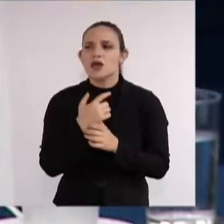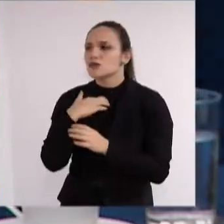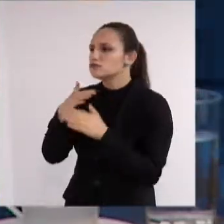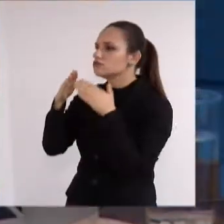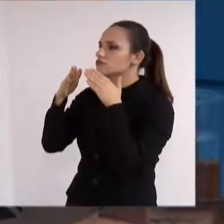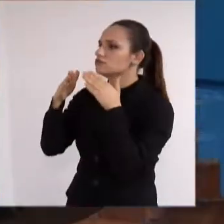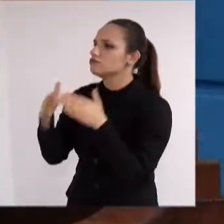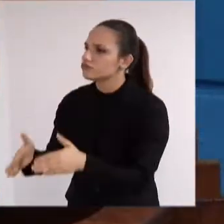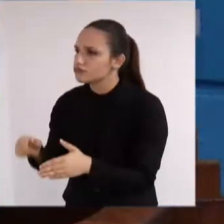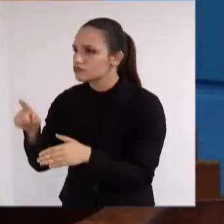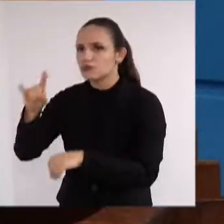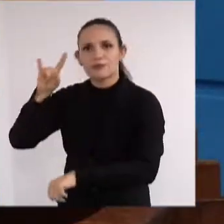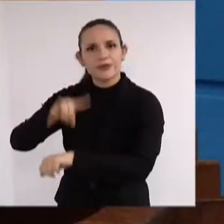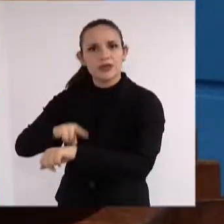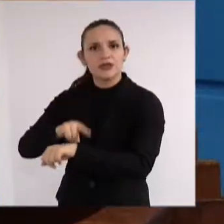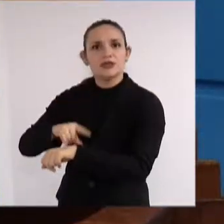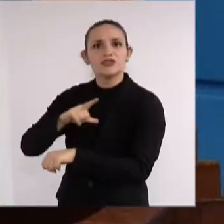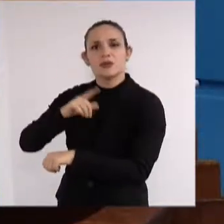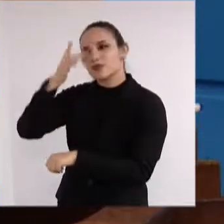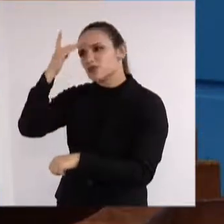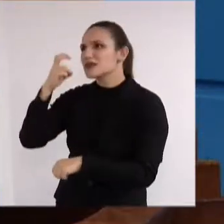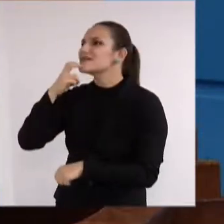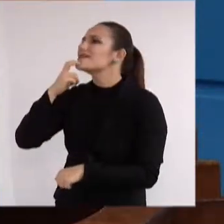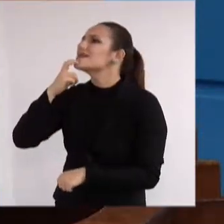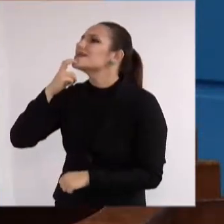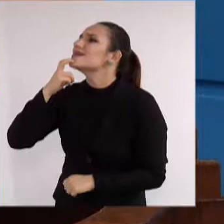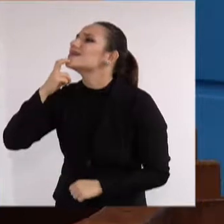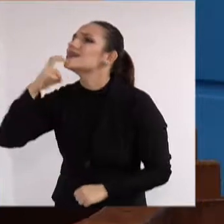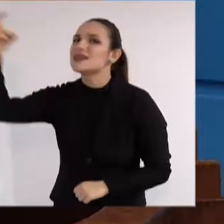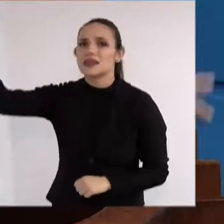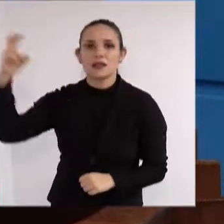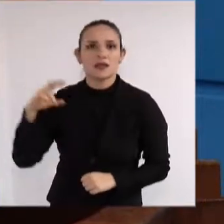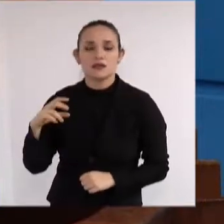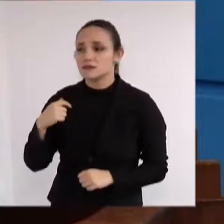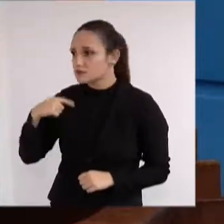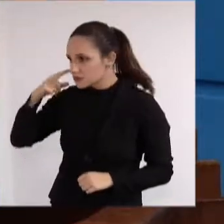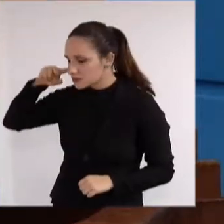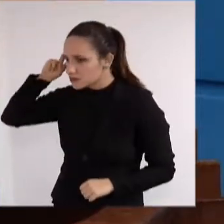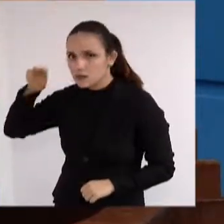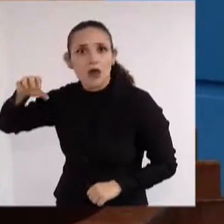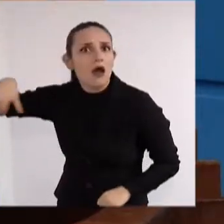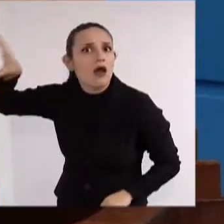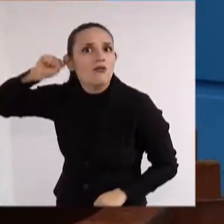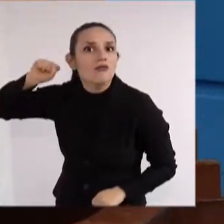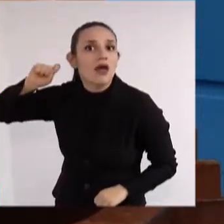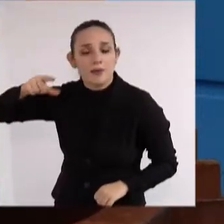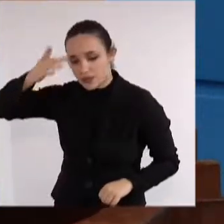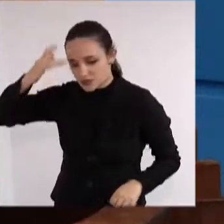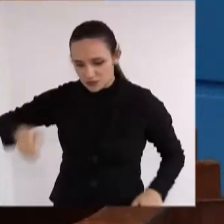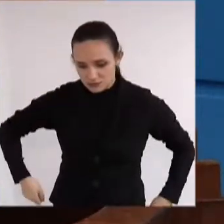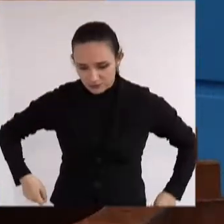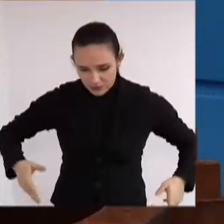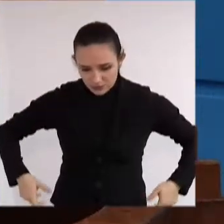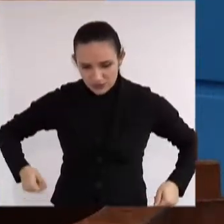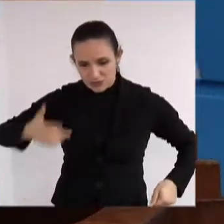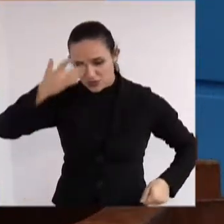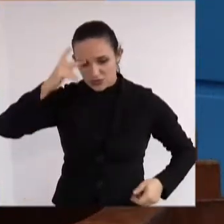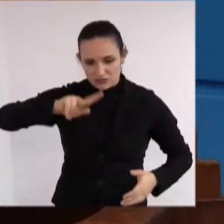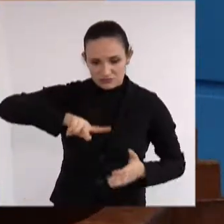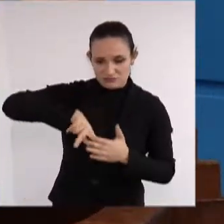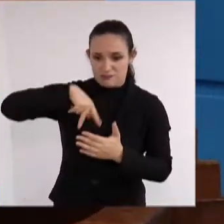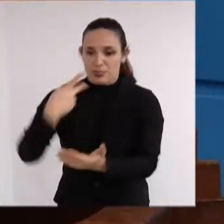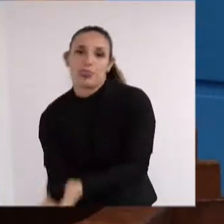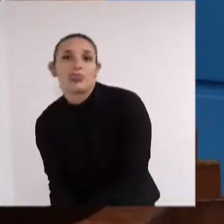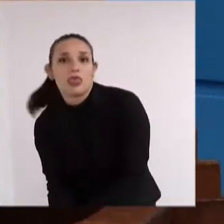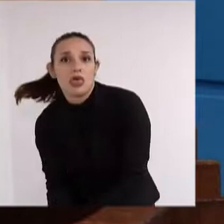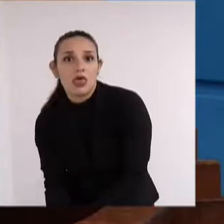lá, no banheiro de deficiente. Uma pessoa cadeirante tinha caído. E ela